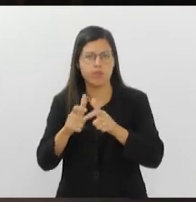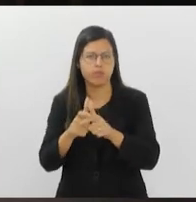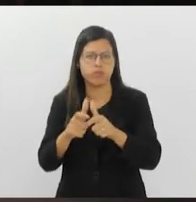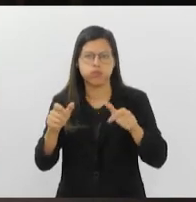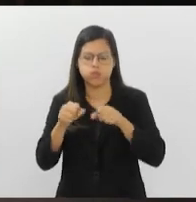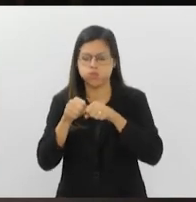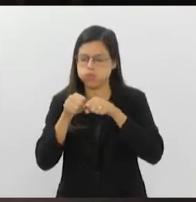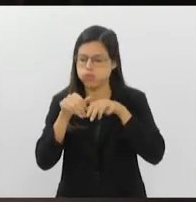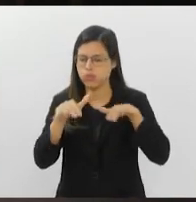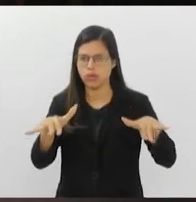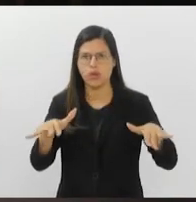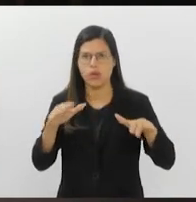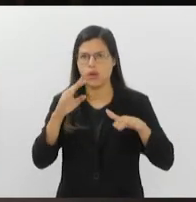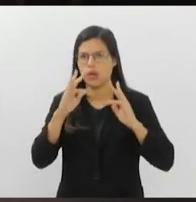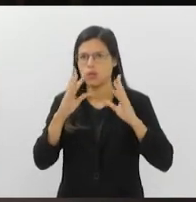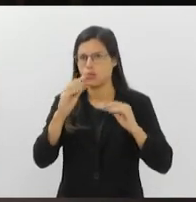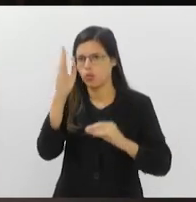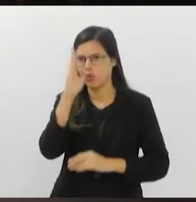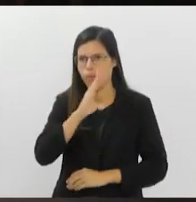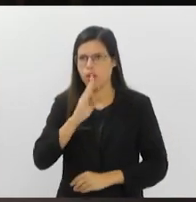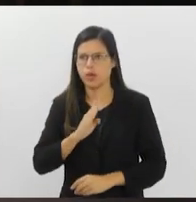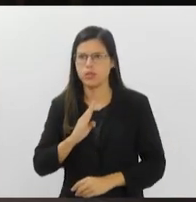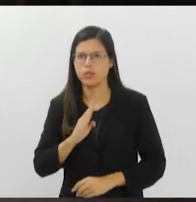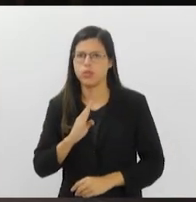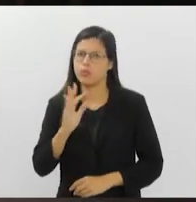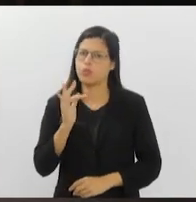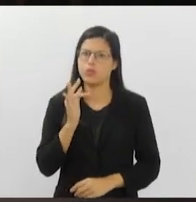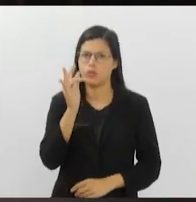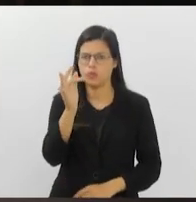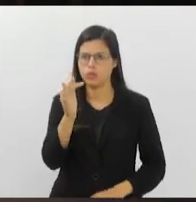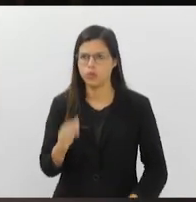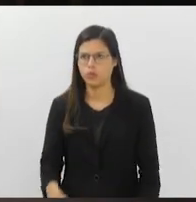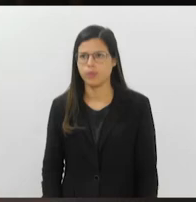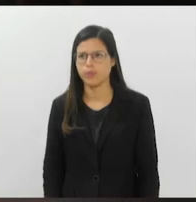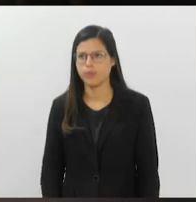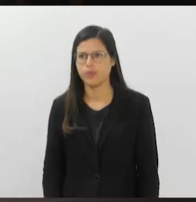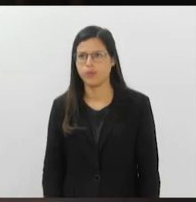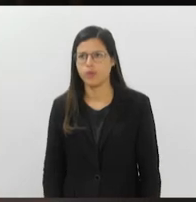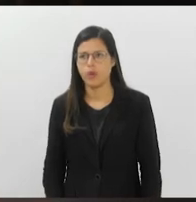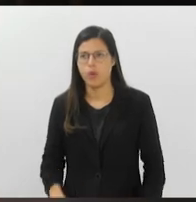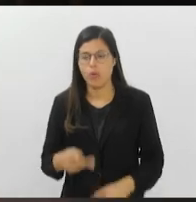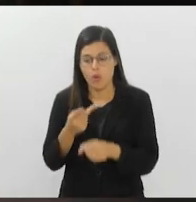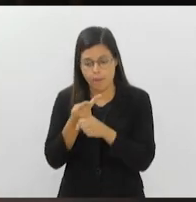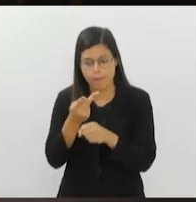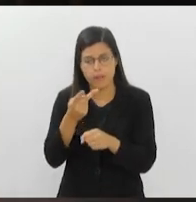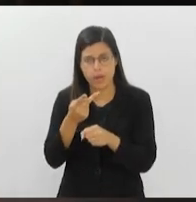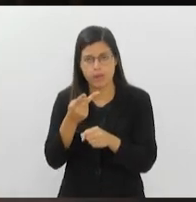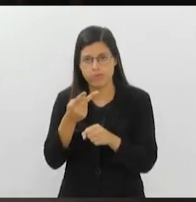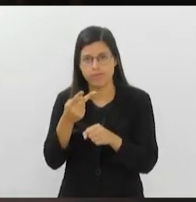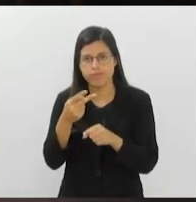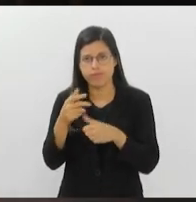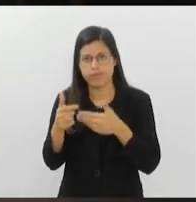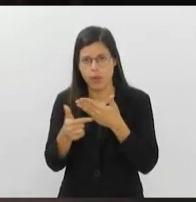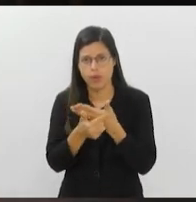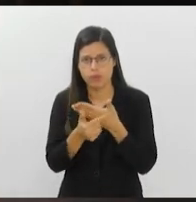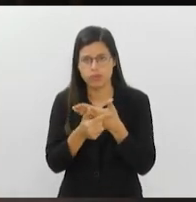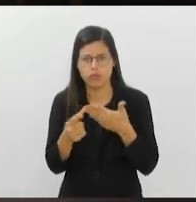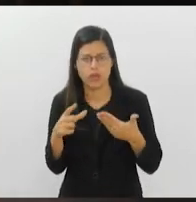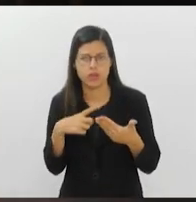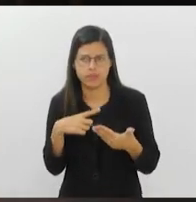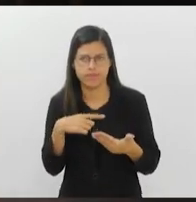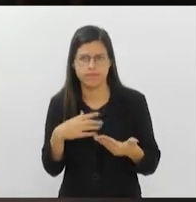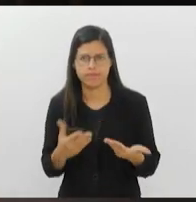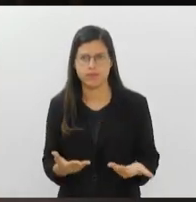o país em conjunturas mais favoráveis. O prêmio faz isso, né? A